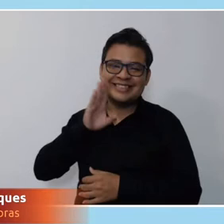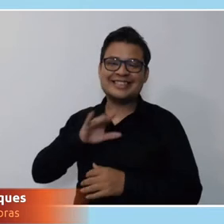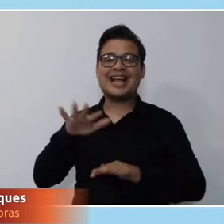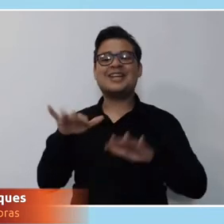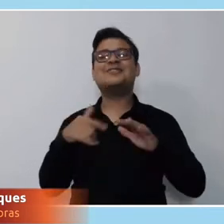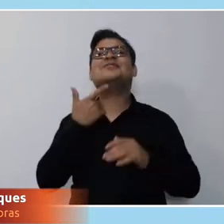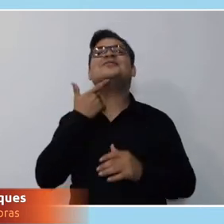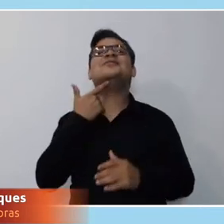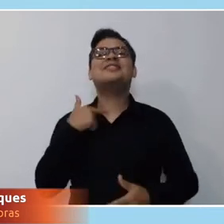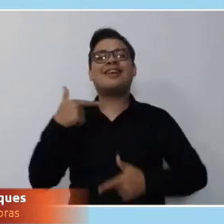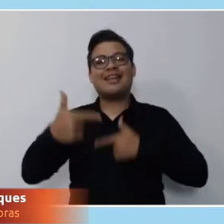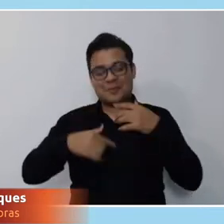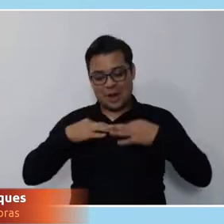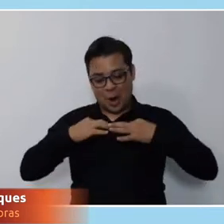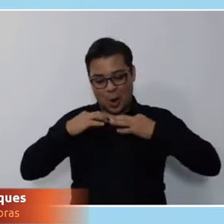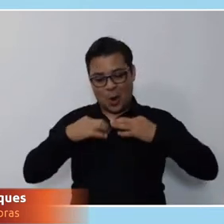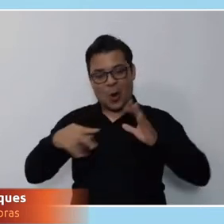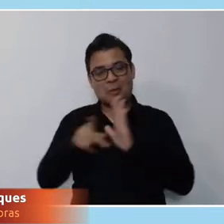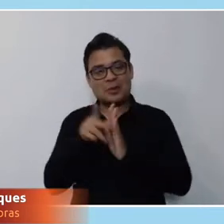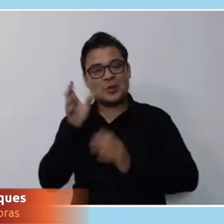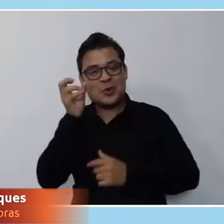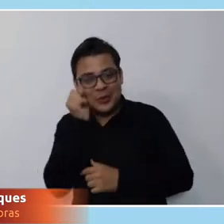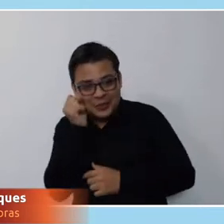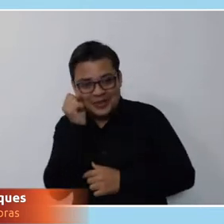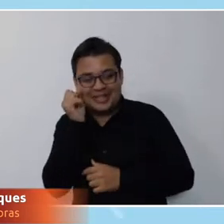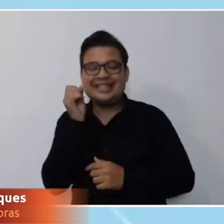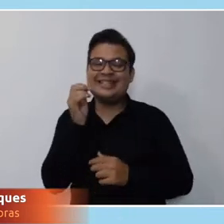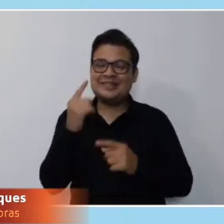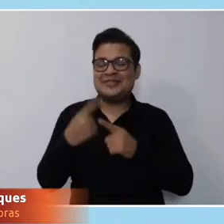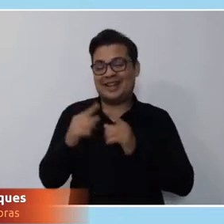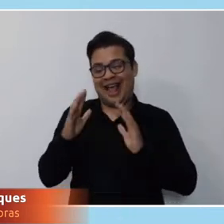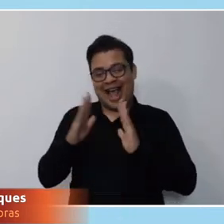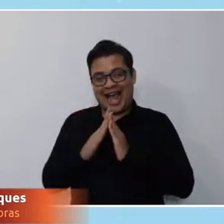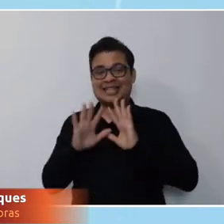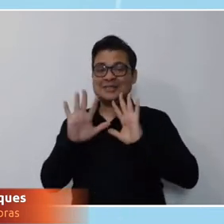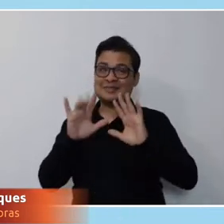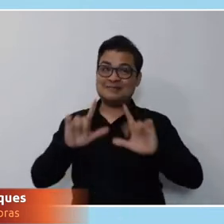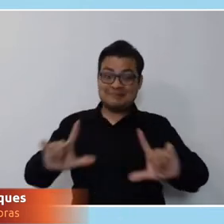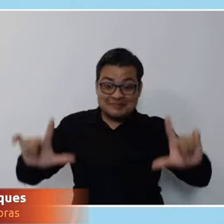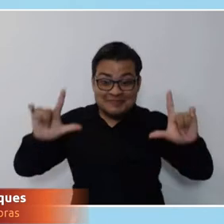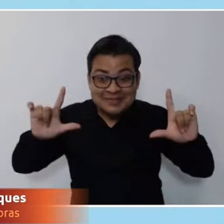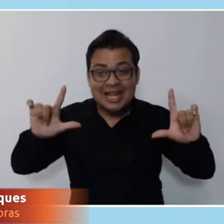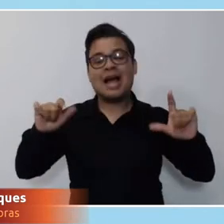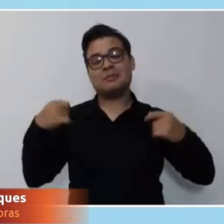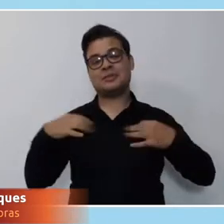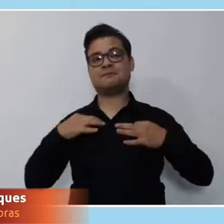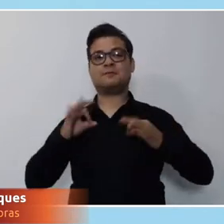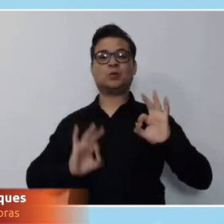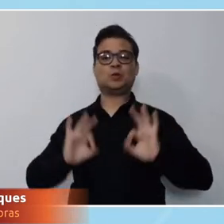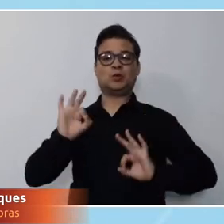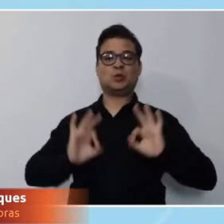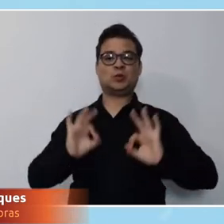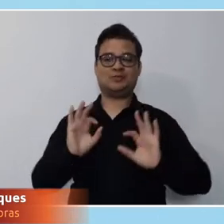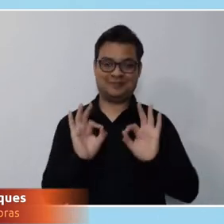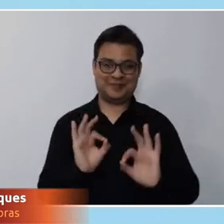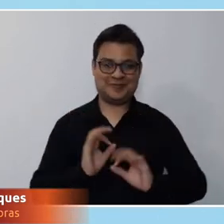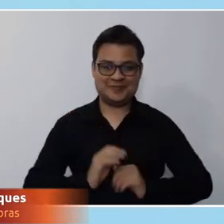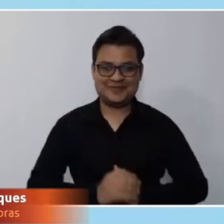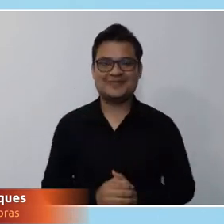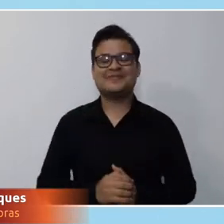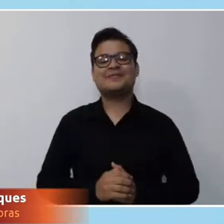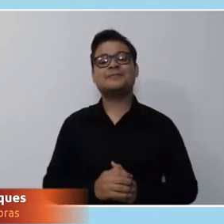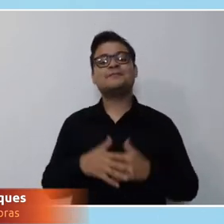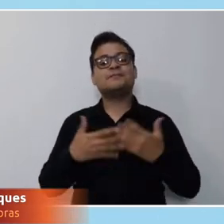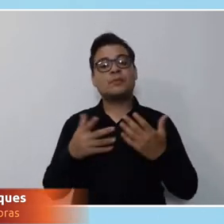pijama quando a gente está trabalhando de casa, mas quando aparece na tela não tem jeito, então arrumadinho, né? Bom, antes de passar a palavra